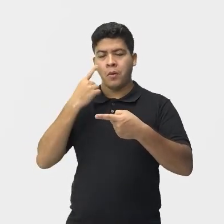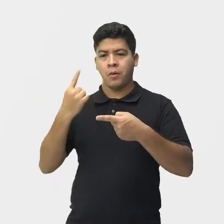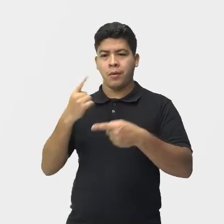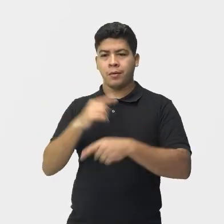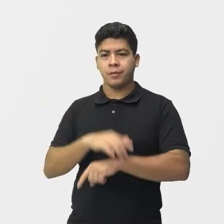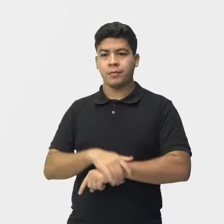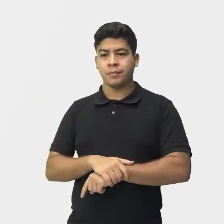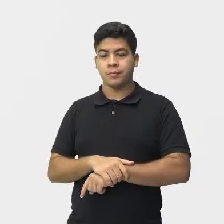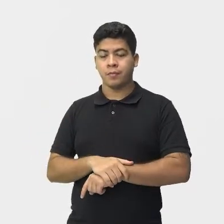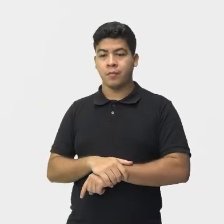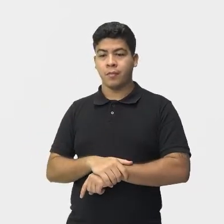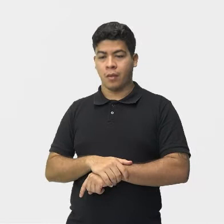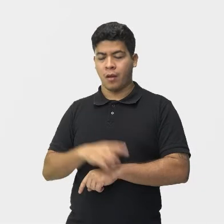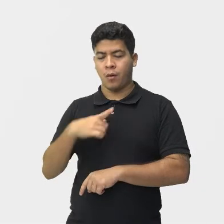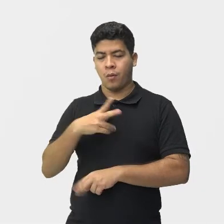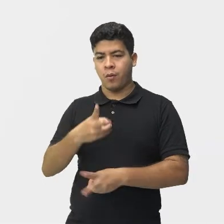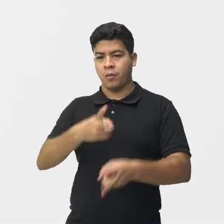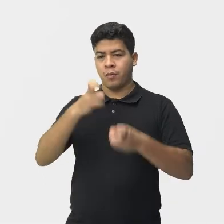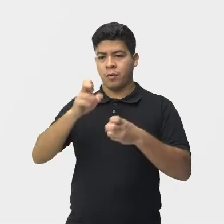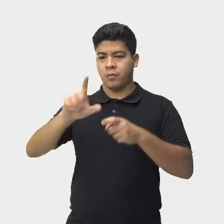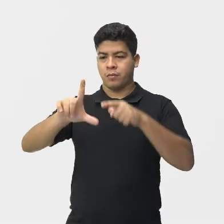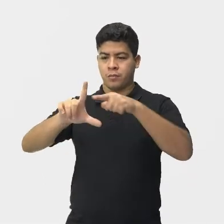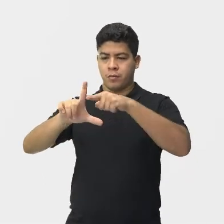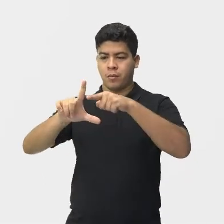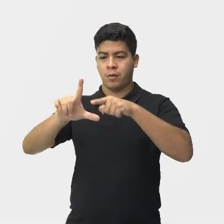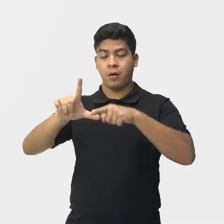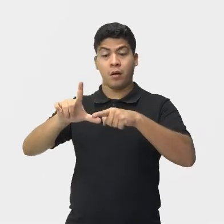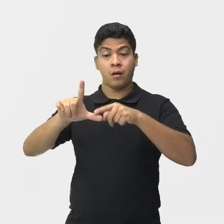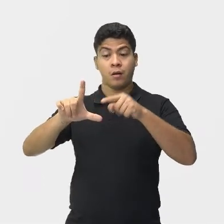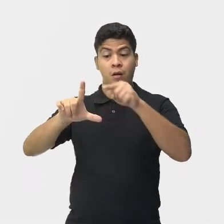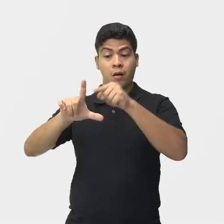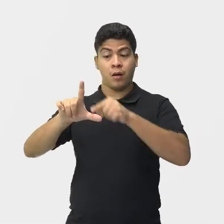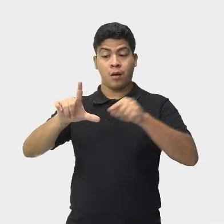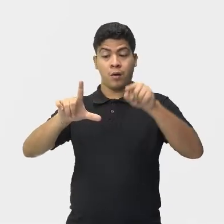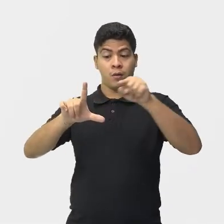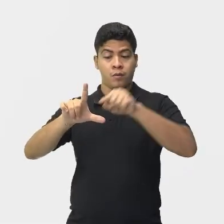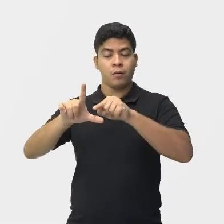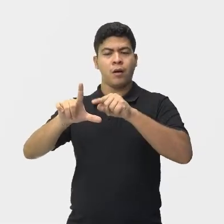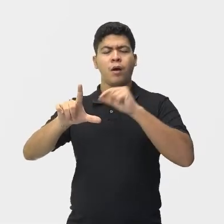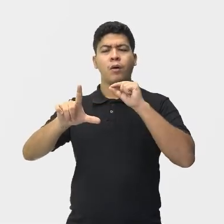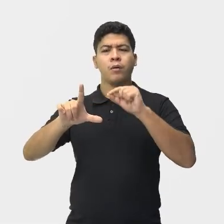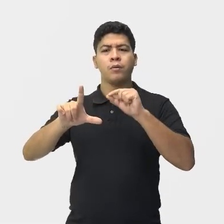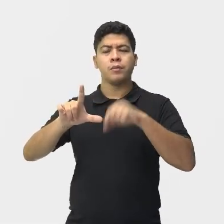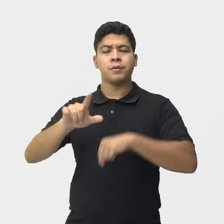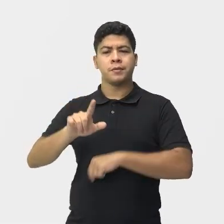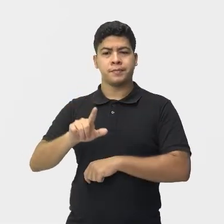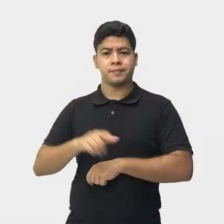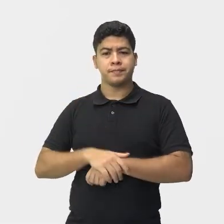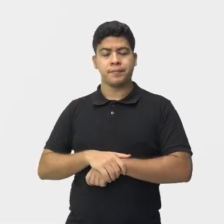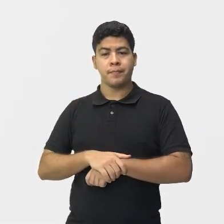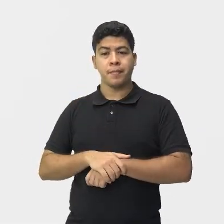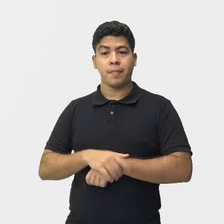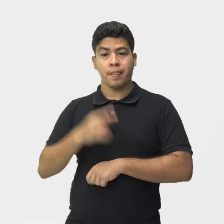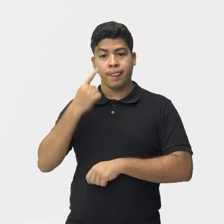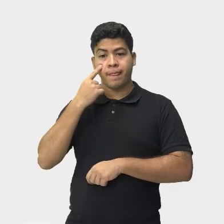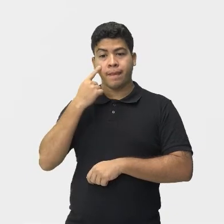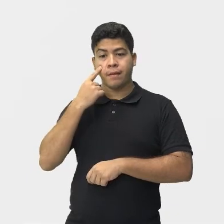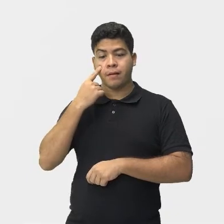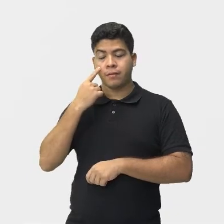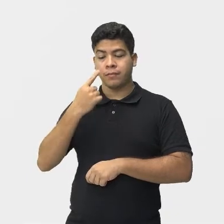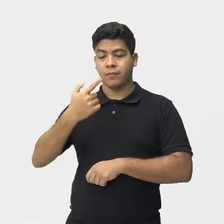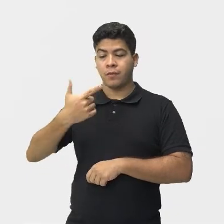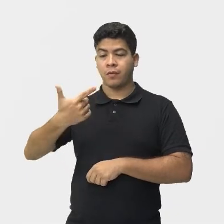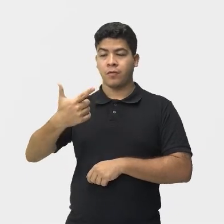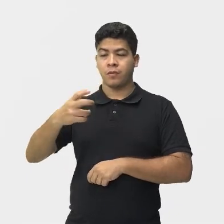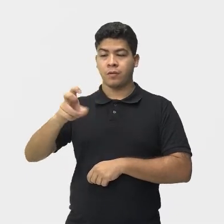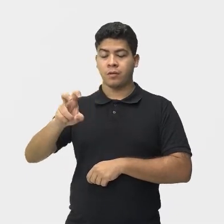ó, a tangente desse ângulo alfa vai ser a aceleração. Então veja que a velocidade inicial é 25